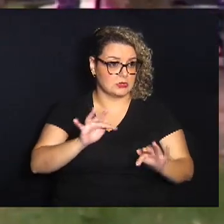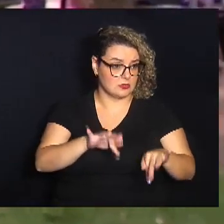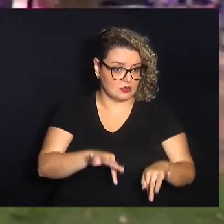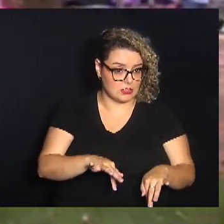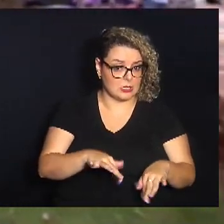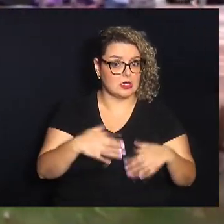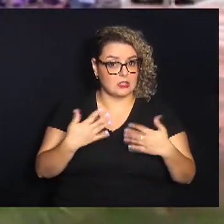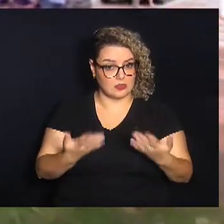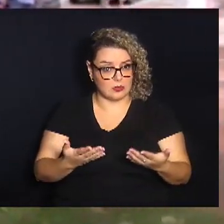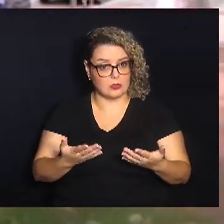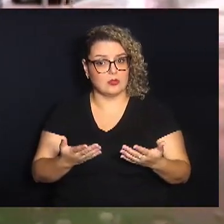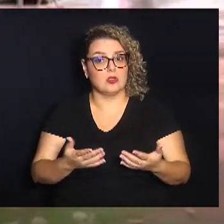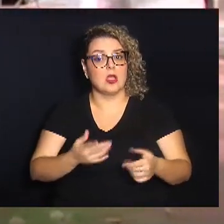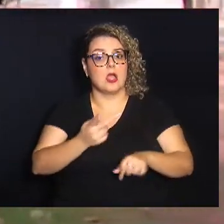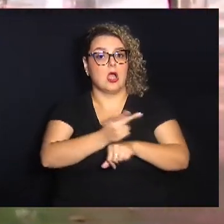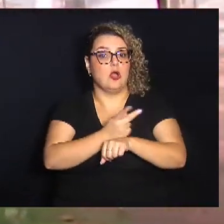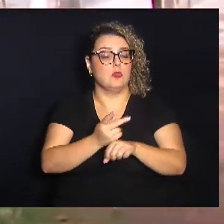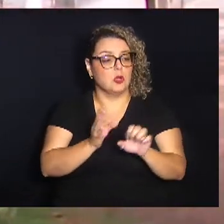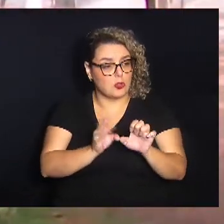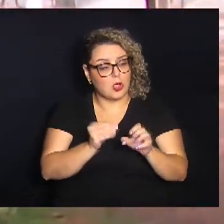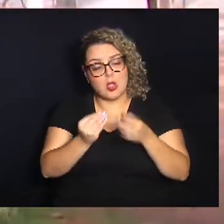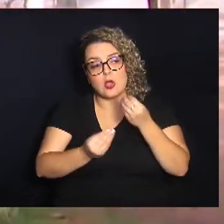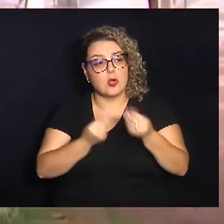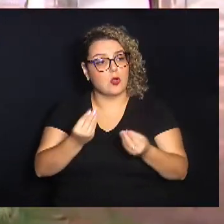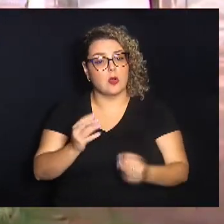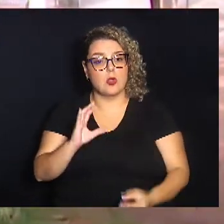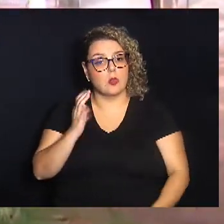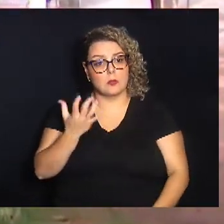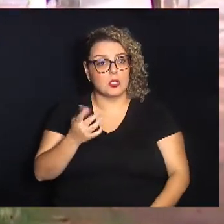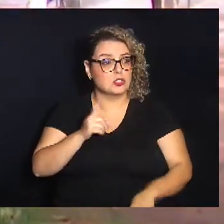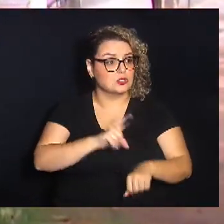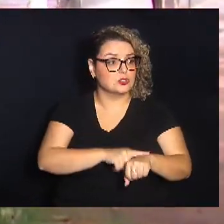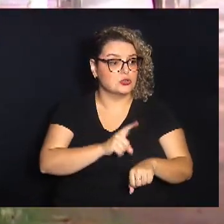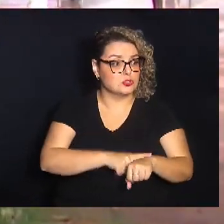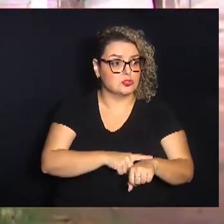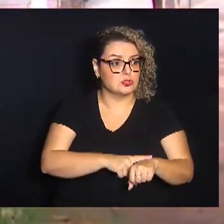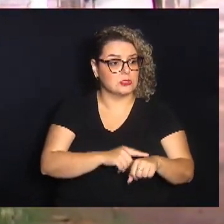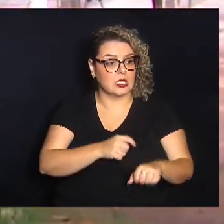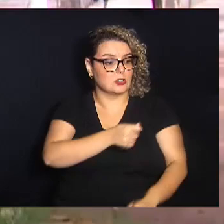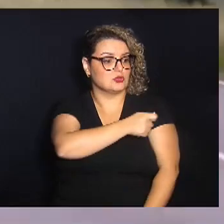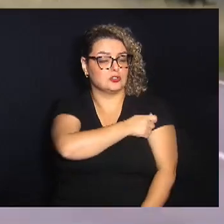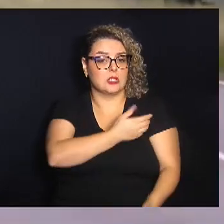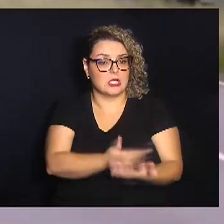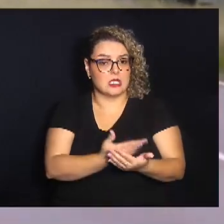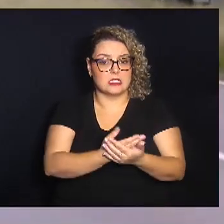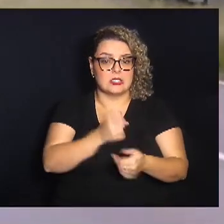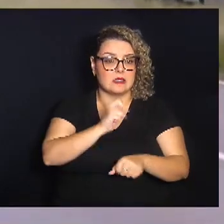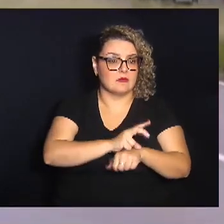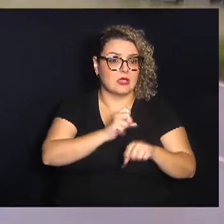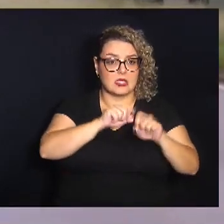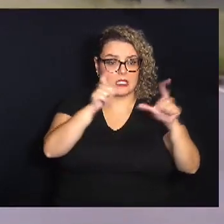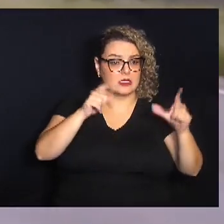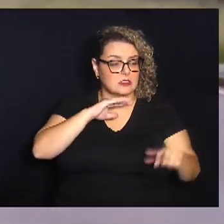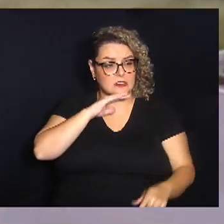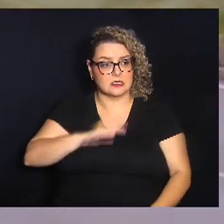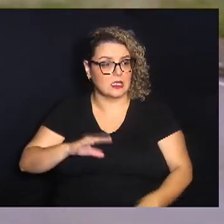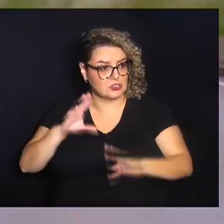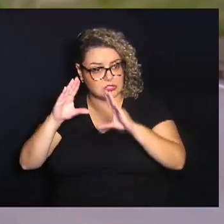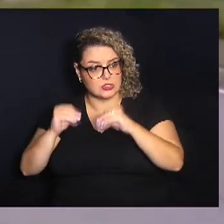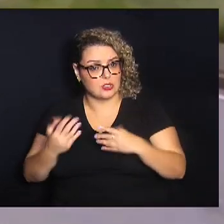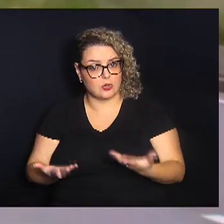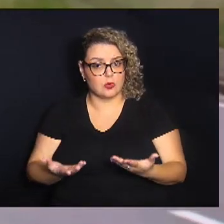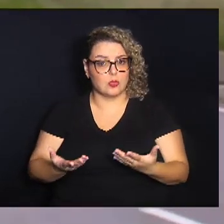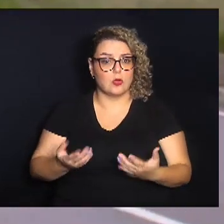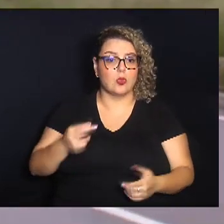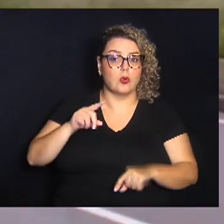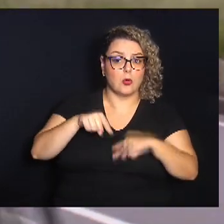Então eles vão procurar o EJA. Como que funciona isso de horário de aula? Tem vaga de manhã, tarde, noite?